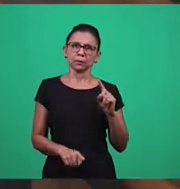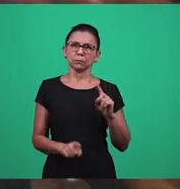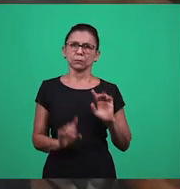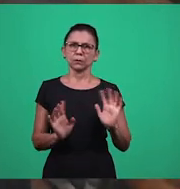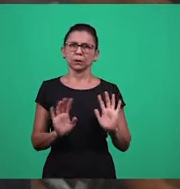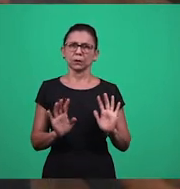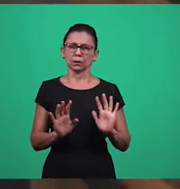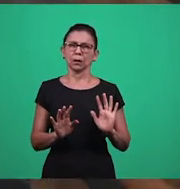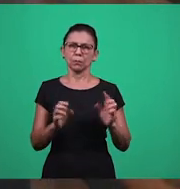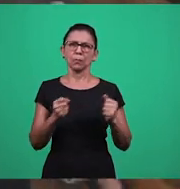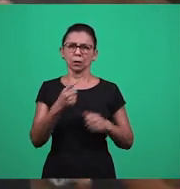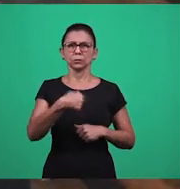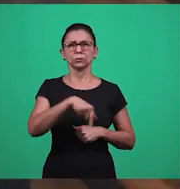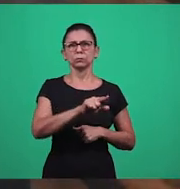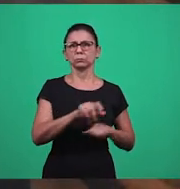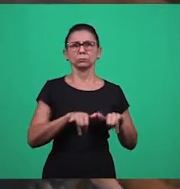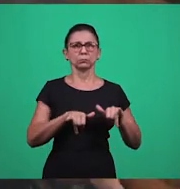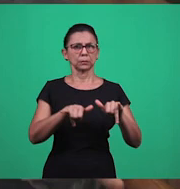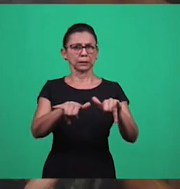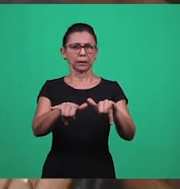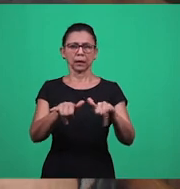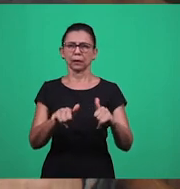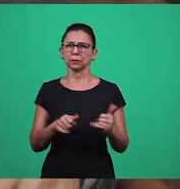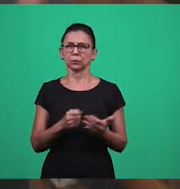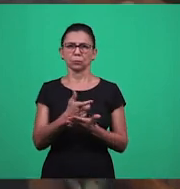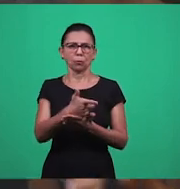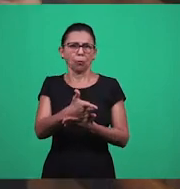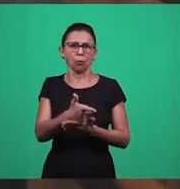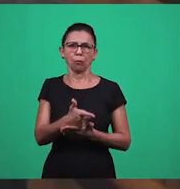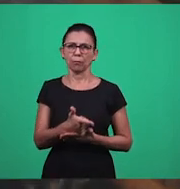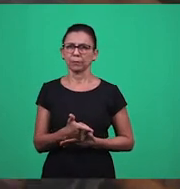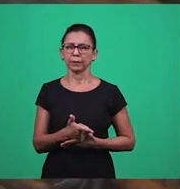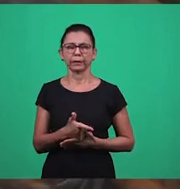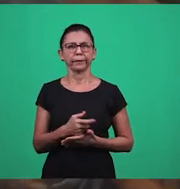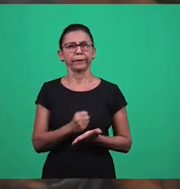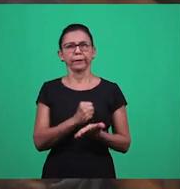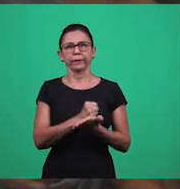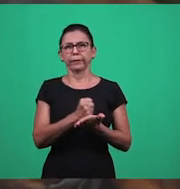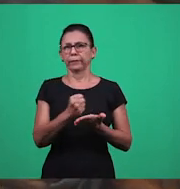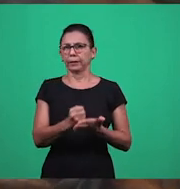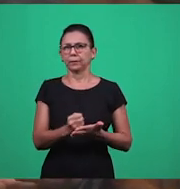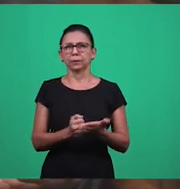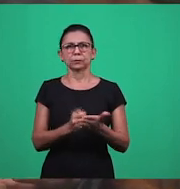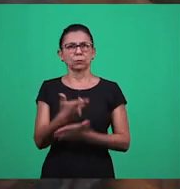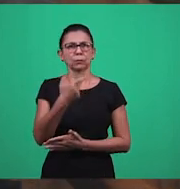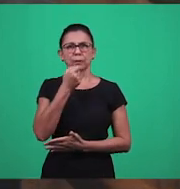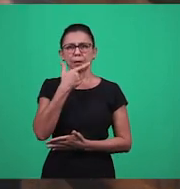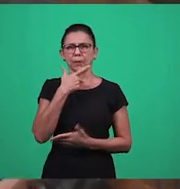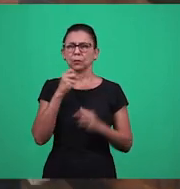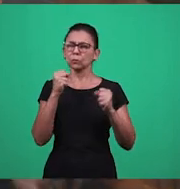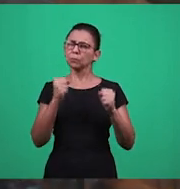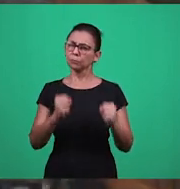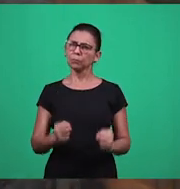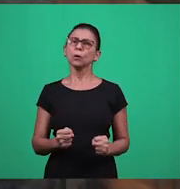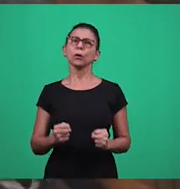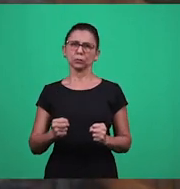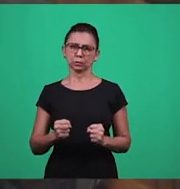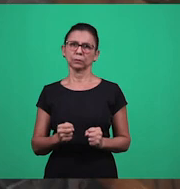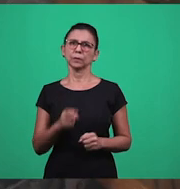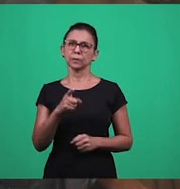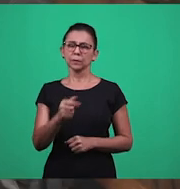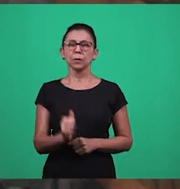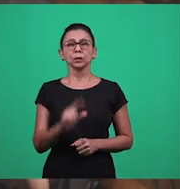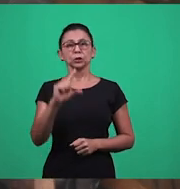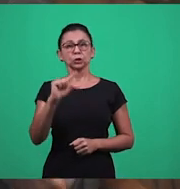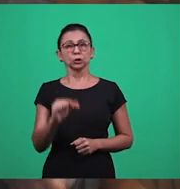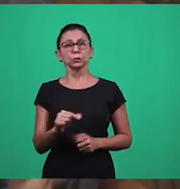proibido sair tomando os devidos cuidados. Agora, estando dentro de casa, você também, algumas coisas você pode fazer para